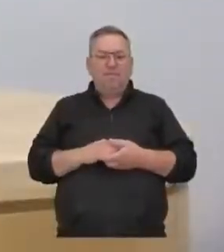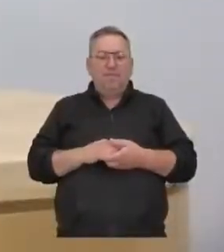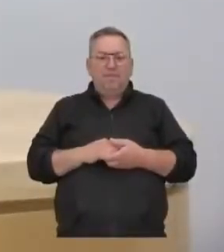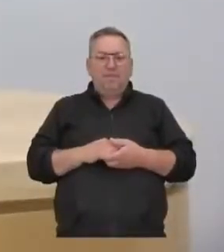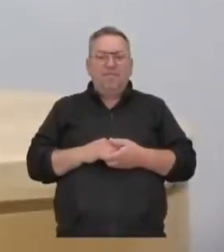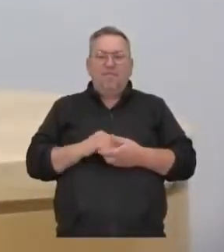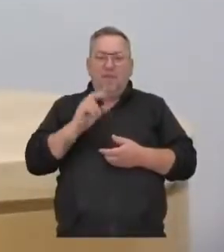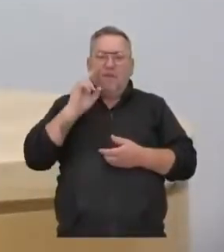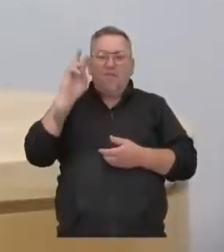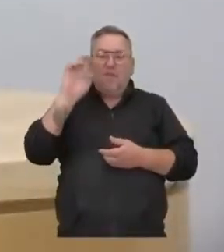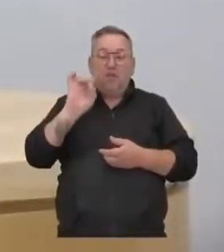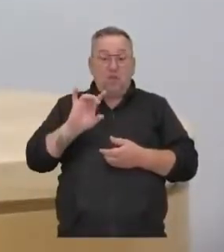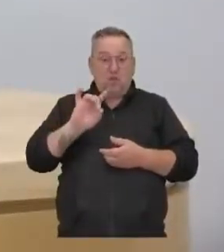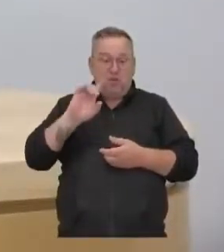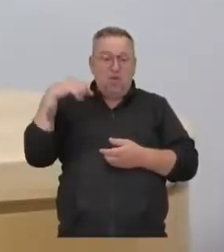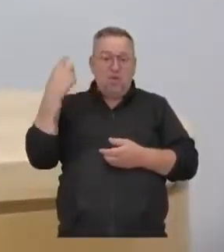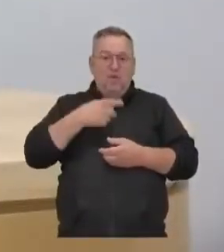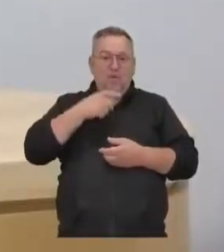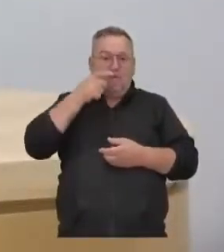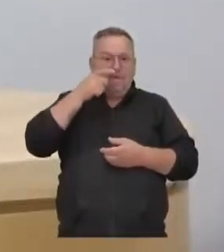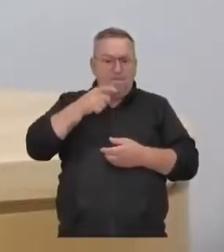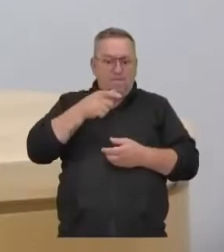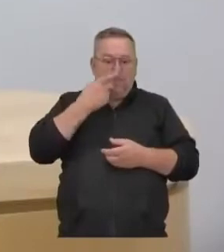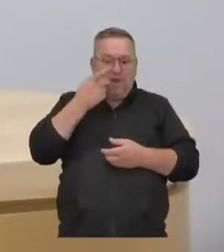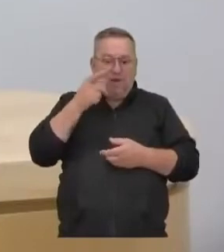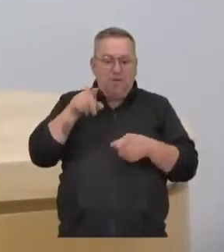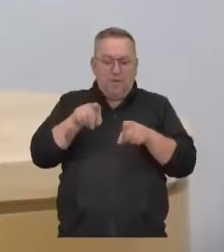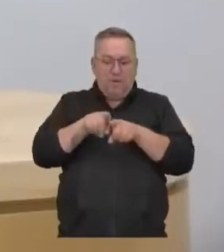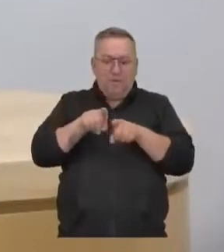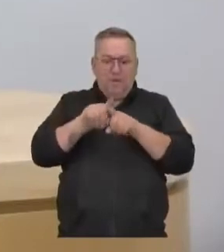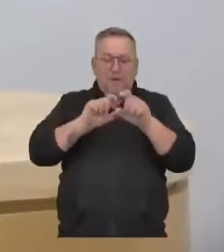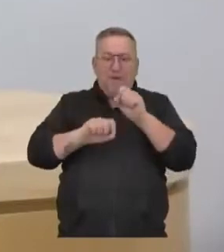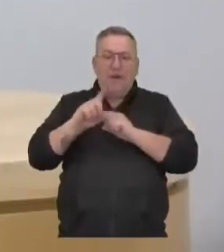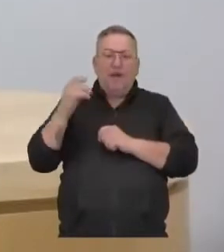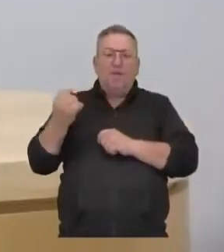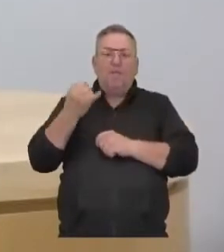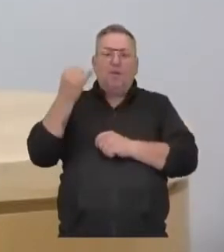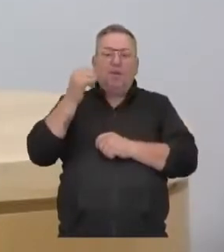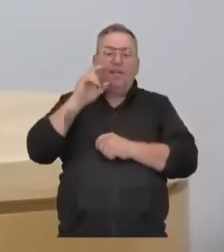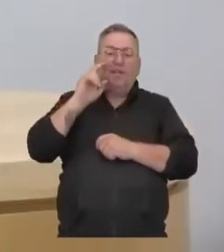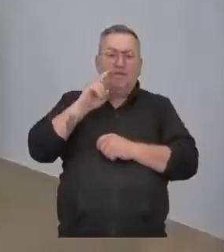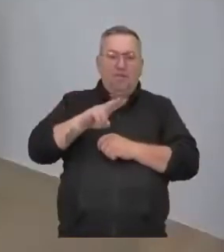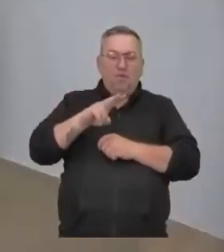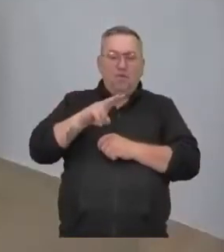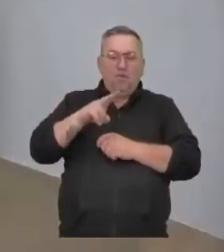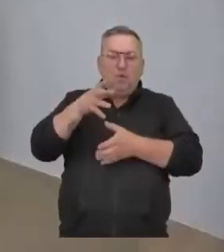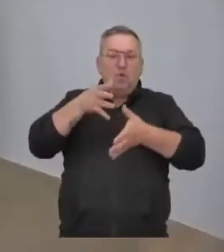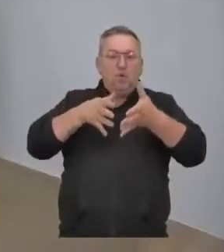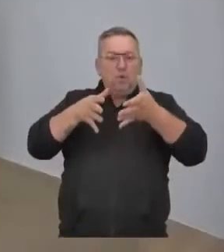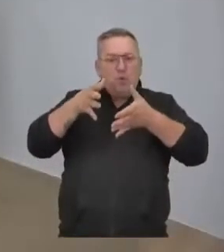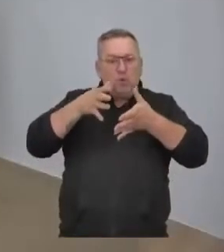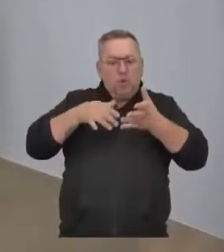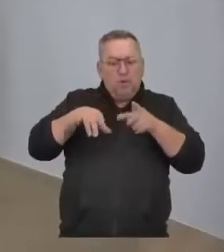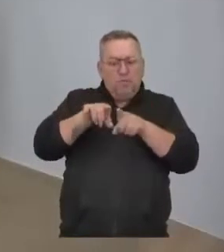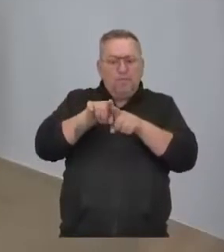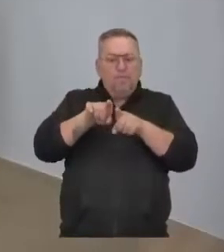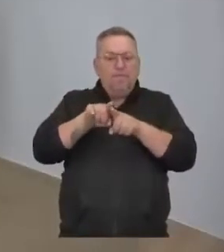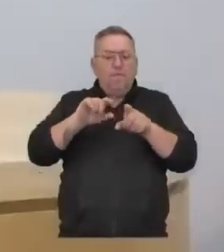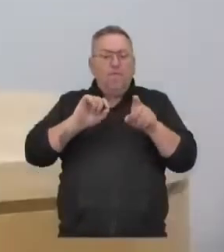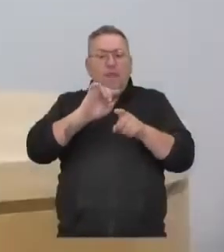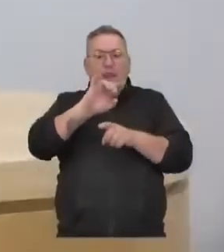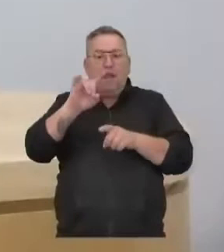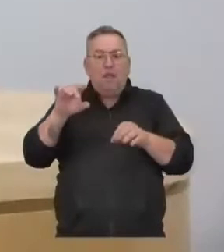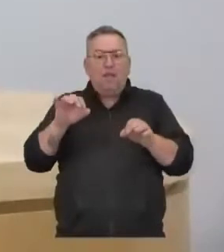Olha só, né? Nós havíamos acabado de comentar essa questão, né, da importância do ouvir, e aí o videozinho, né, acaba